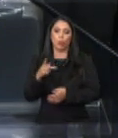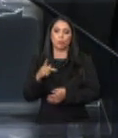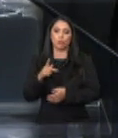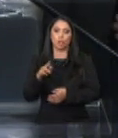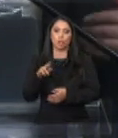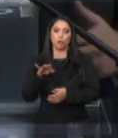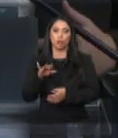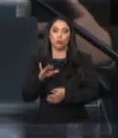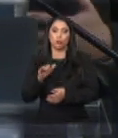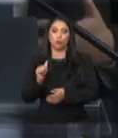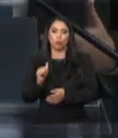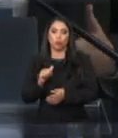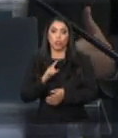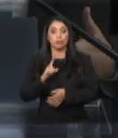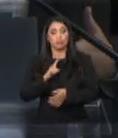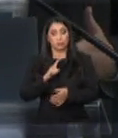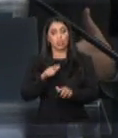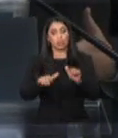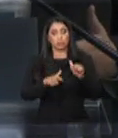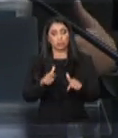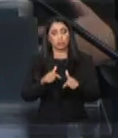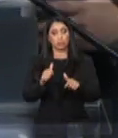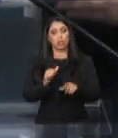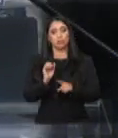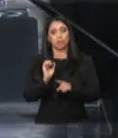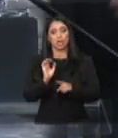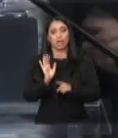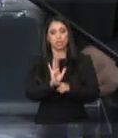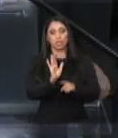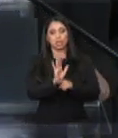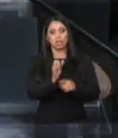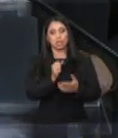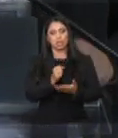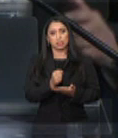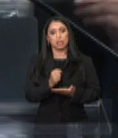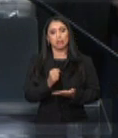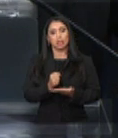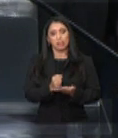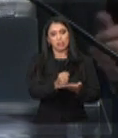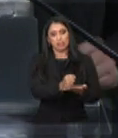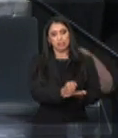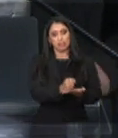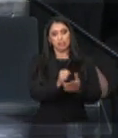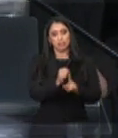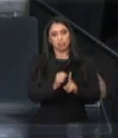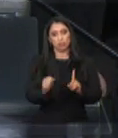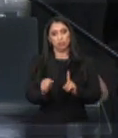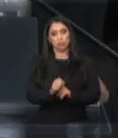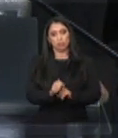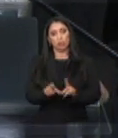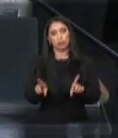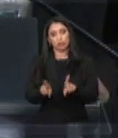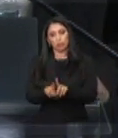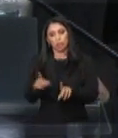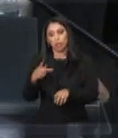vários serviços da ciência social atendem também a pop rua né um centro um craz atende também